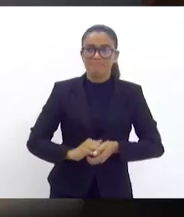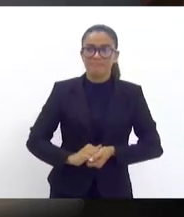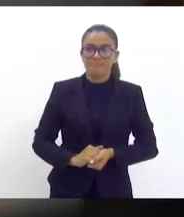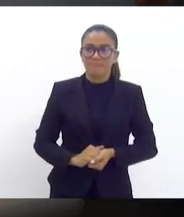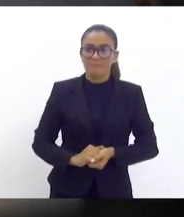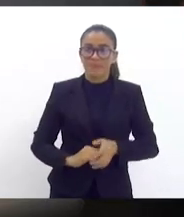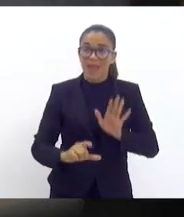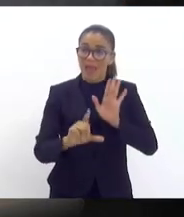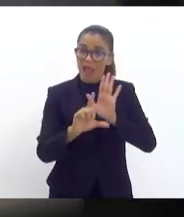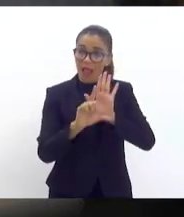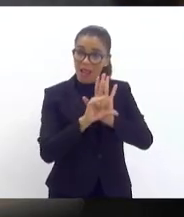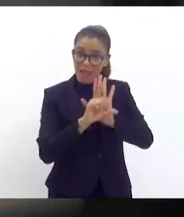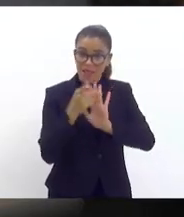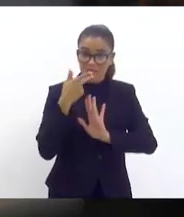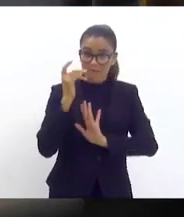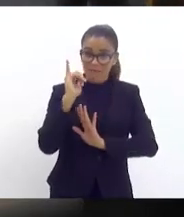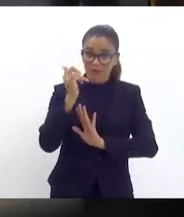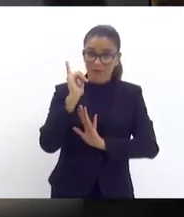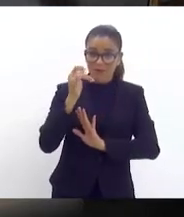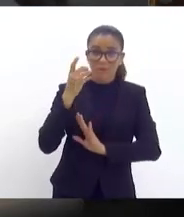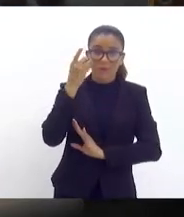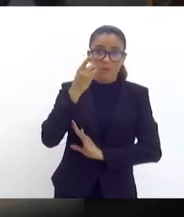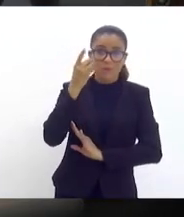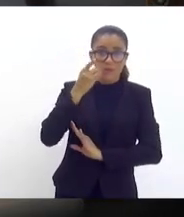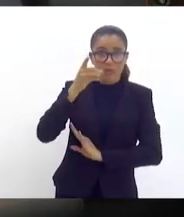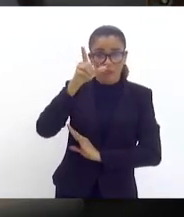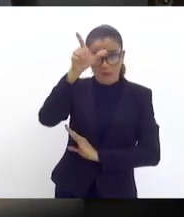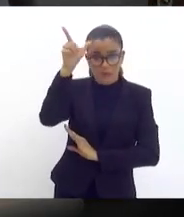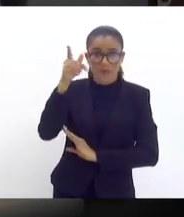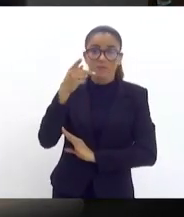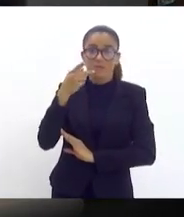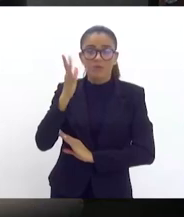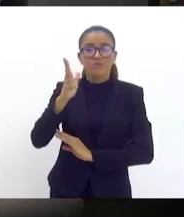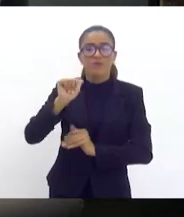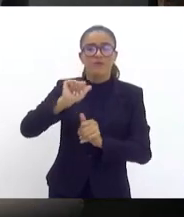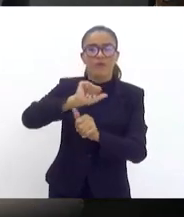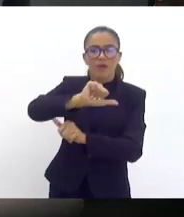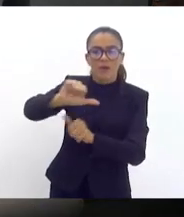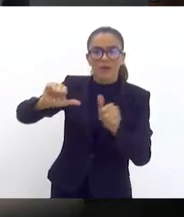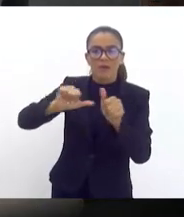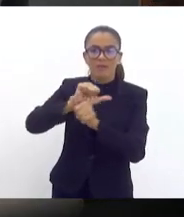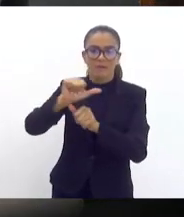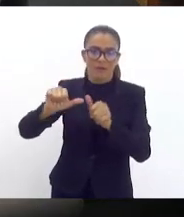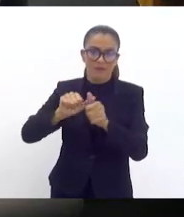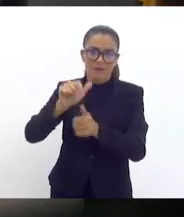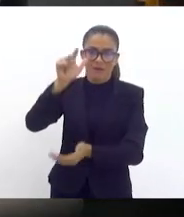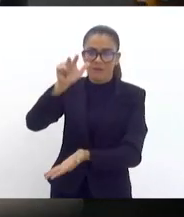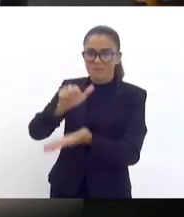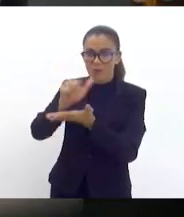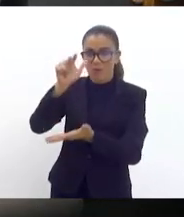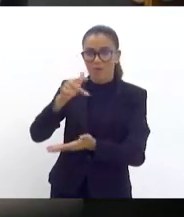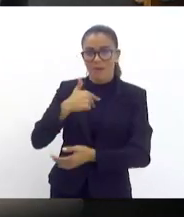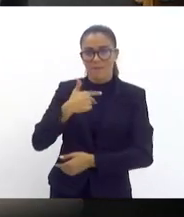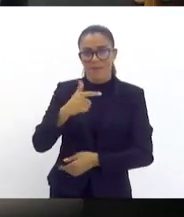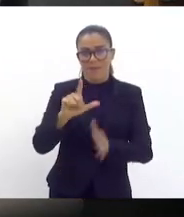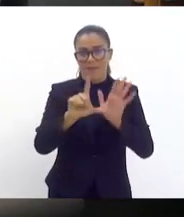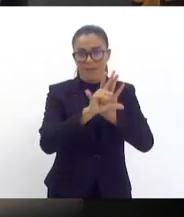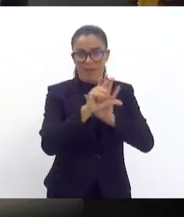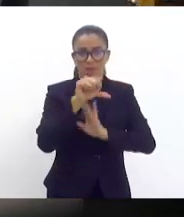A lei dita pelo deputado Luiz Paulo já foi alterada e revogada pela minha lei, que é a